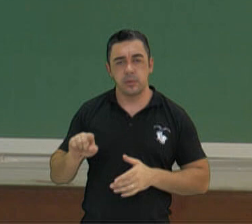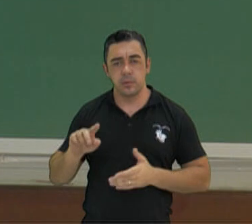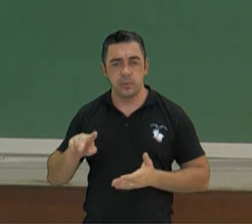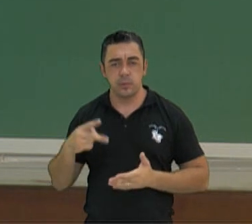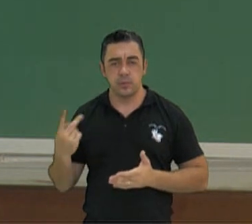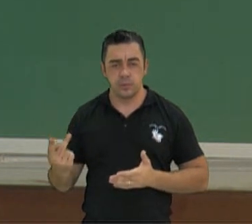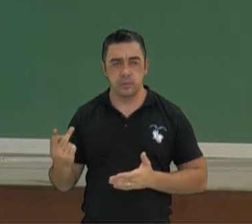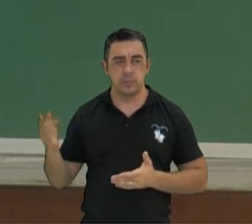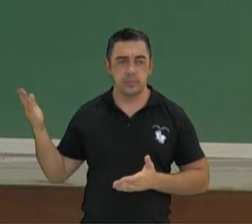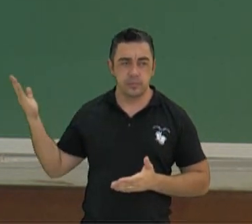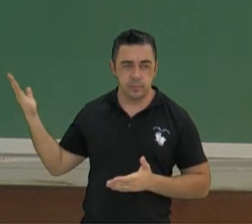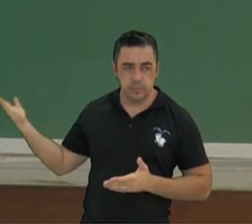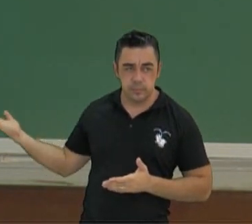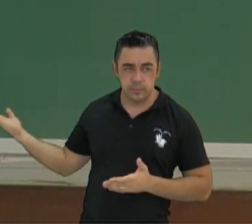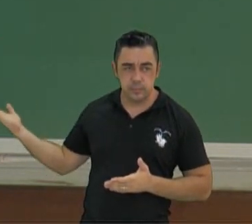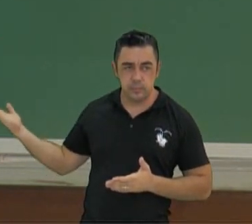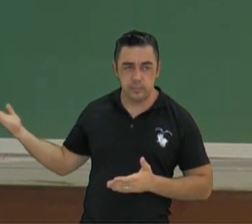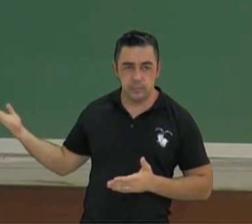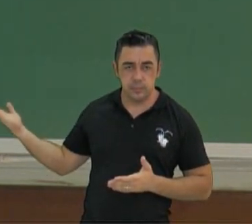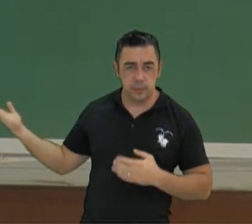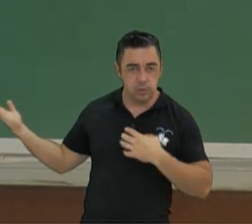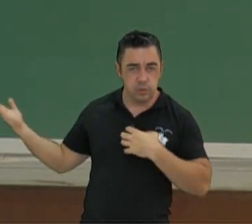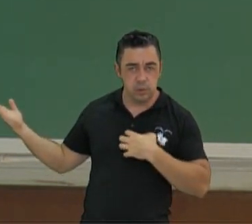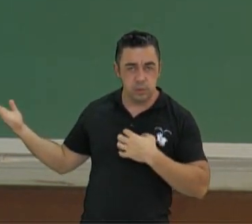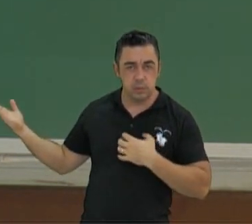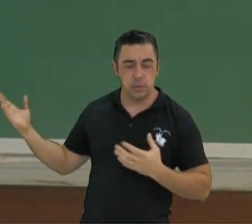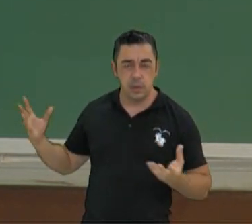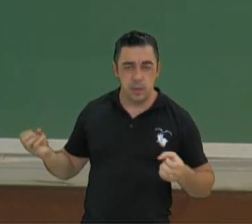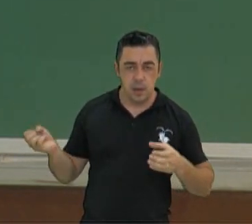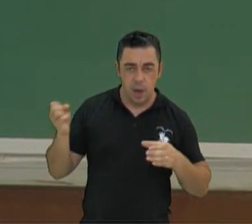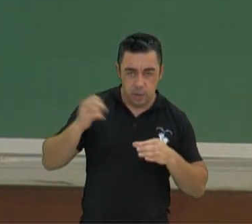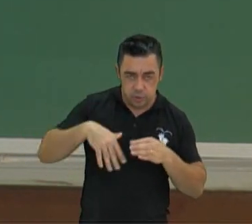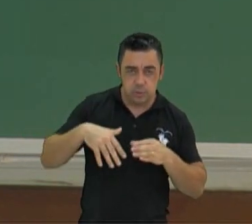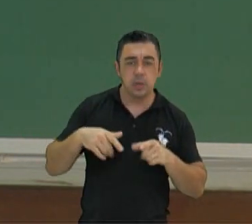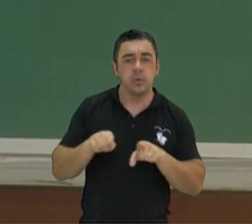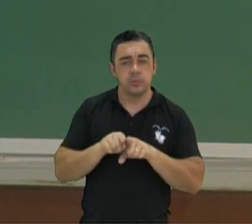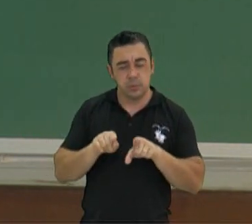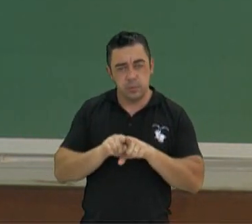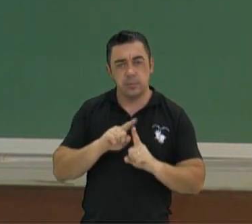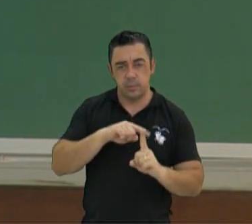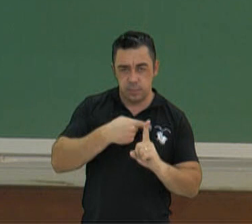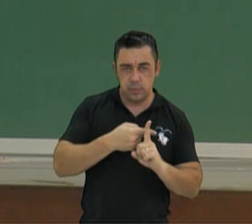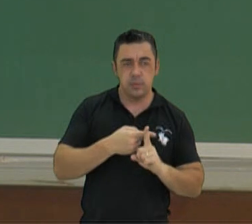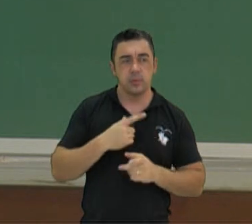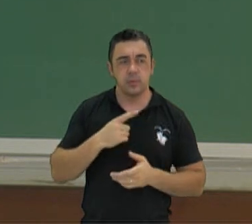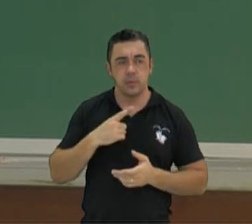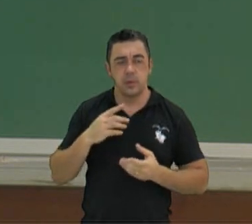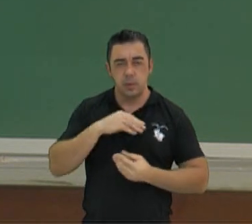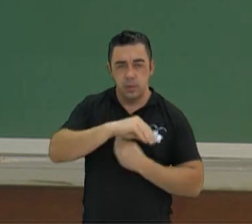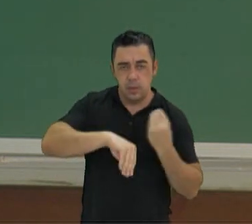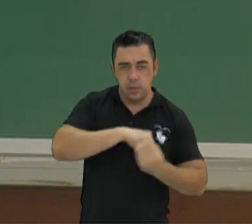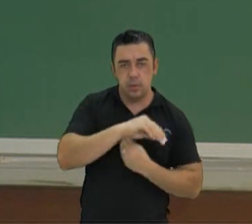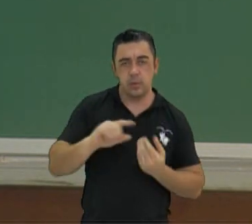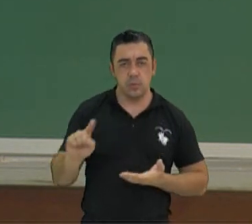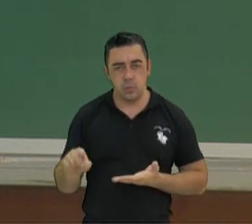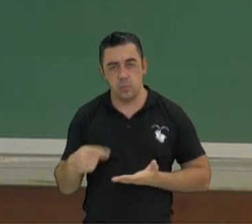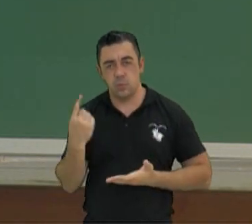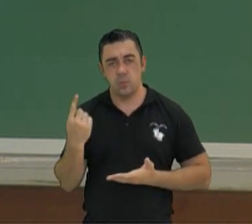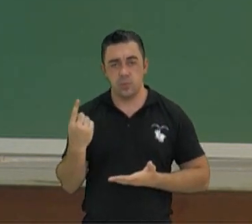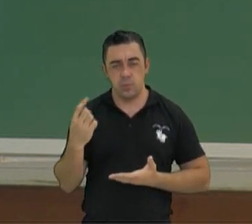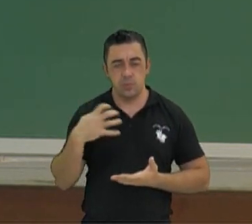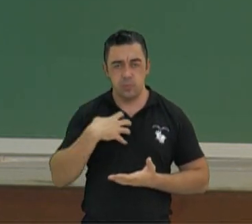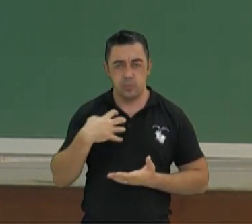hidrogênio, formando esta molécula. Uma reação de adição também. Tenho dois reagentes, forma apenas